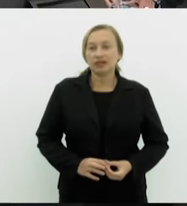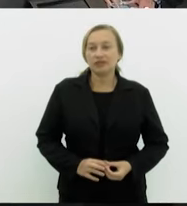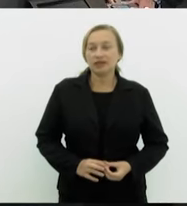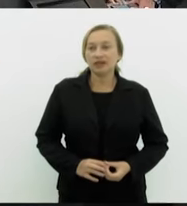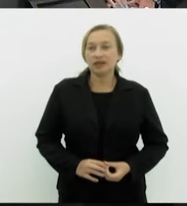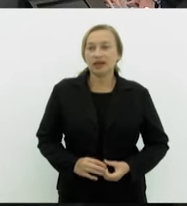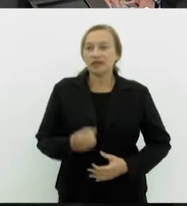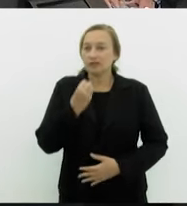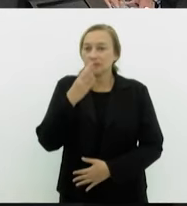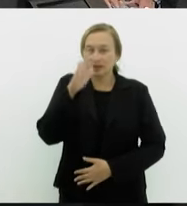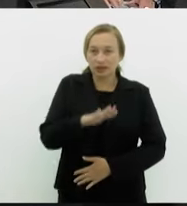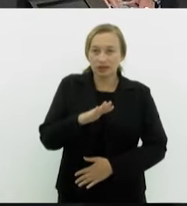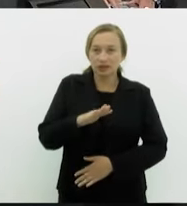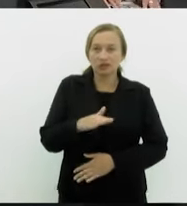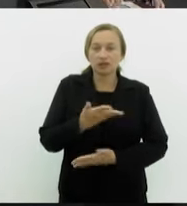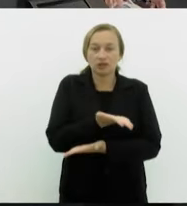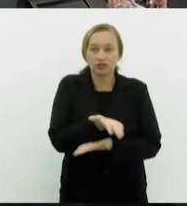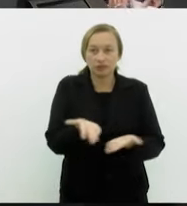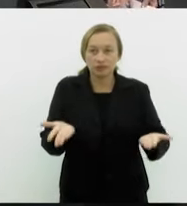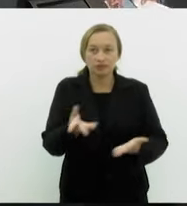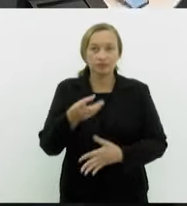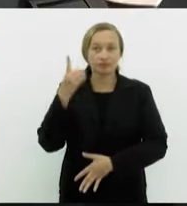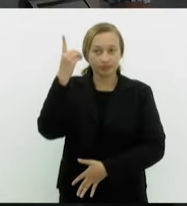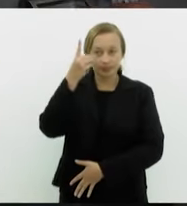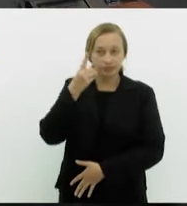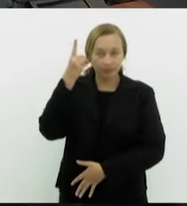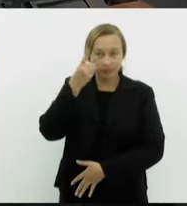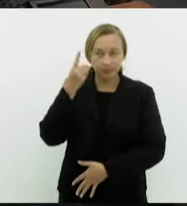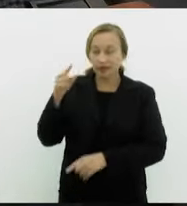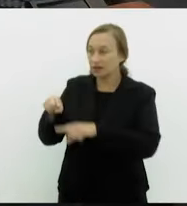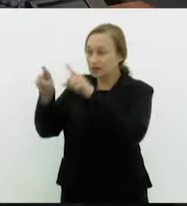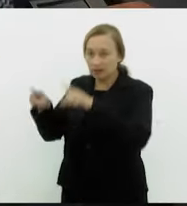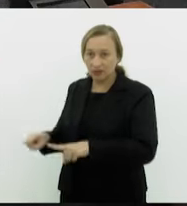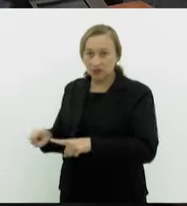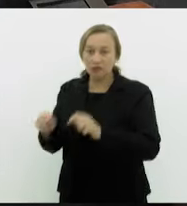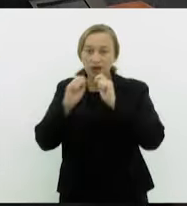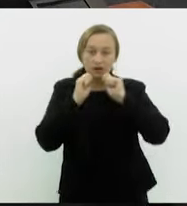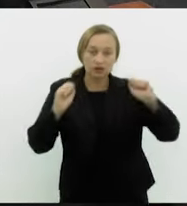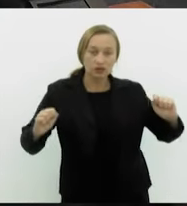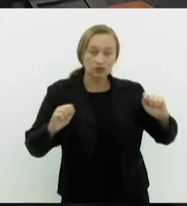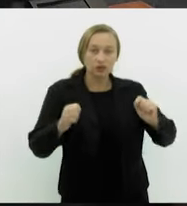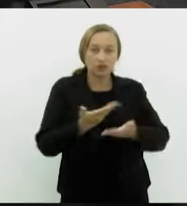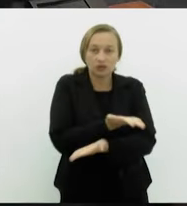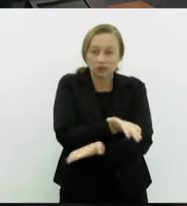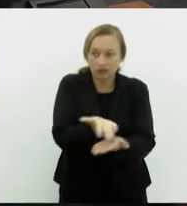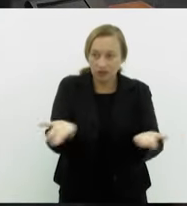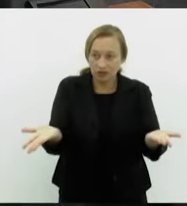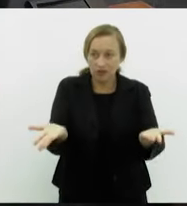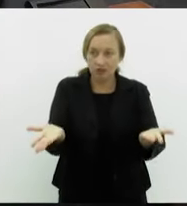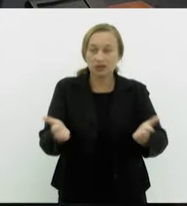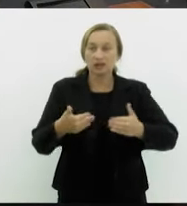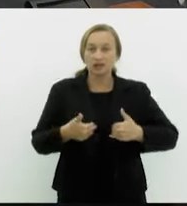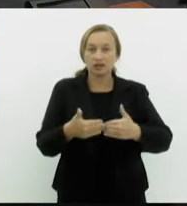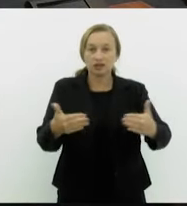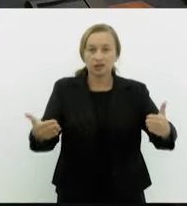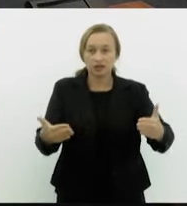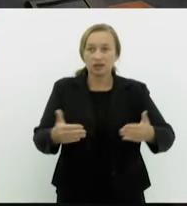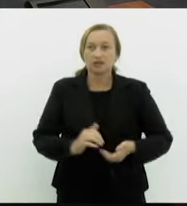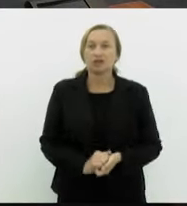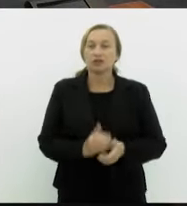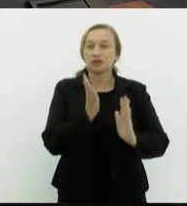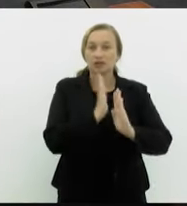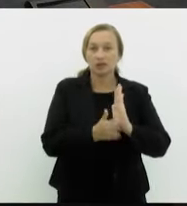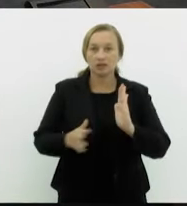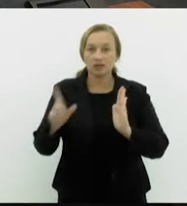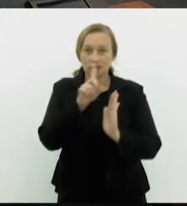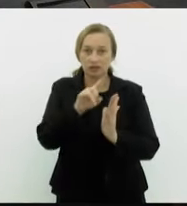Boa tarde, senhoras e senhores deputados, servidores, assessores, público presente. Está reaberta a sessão, passe a ordem